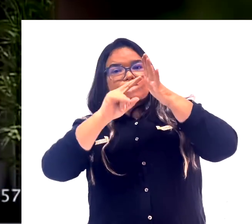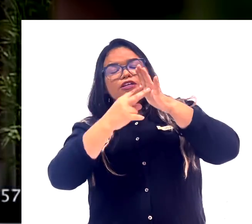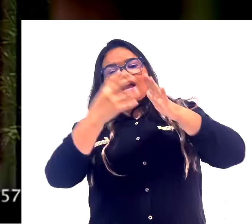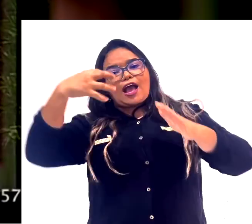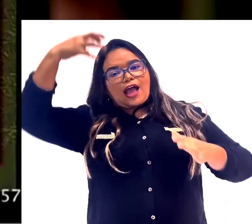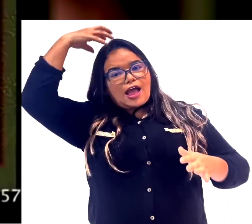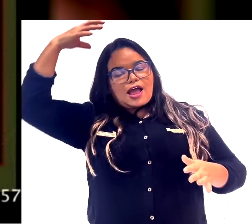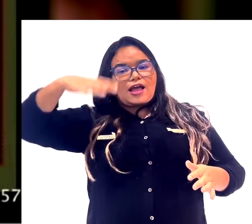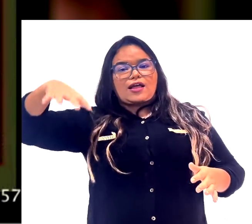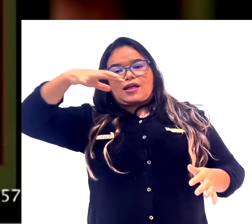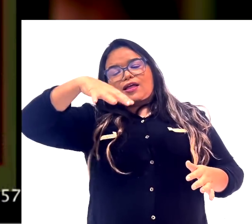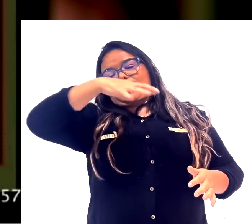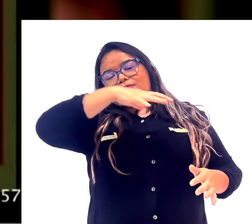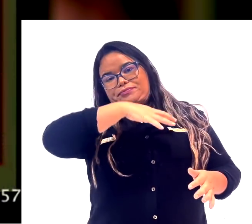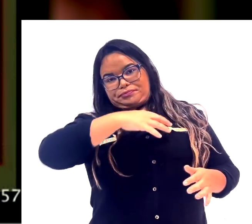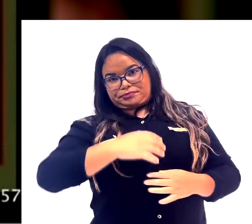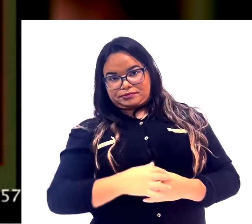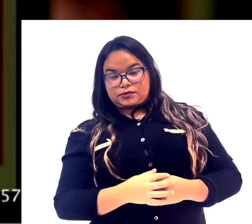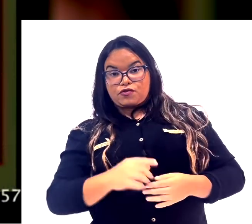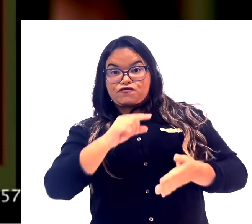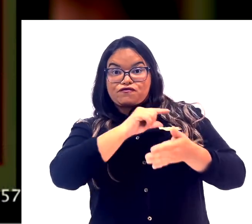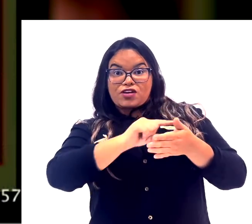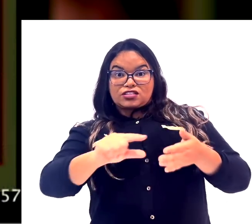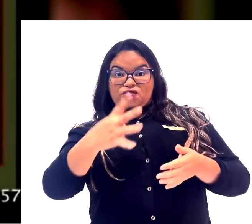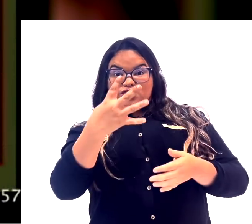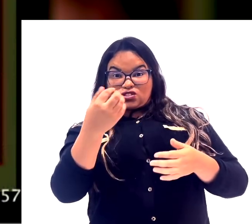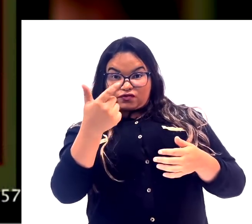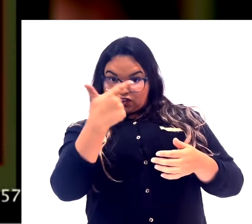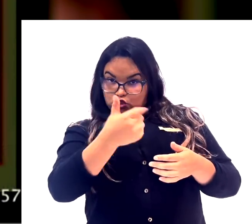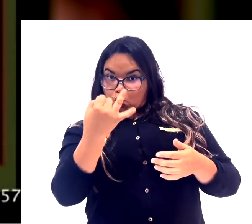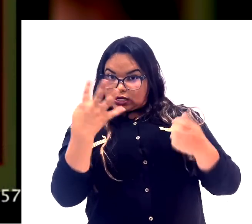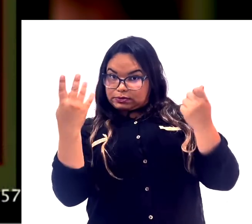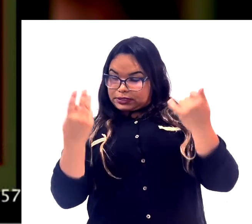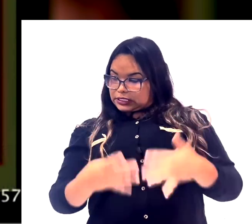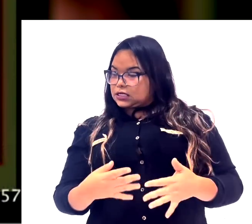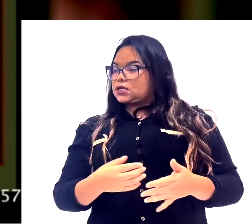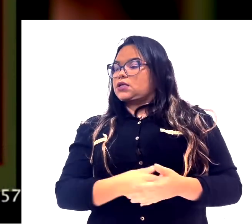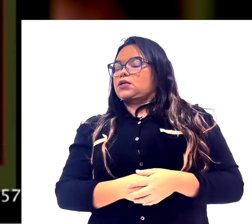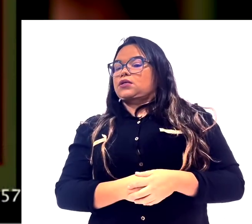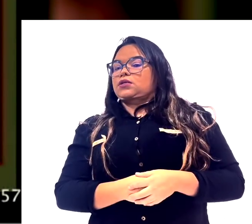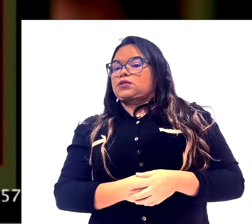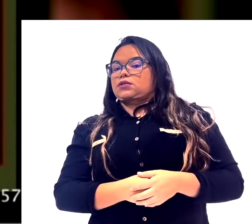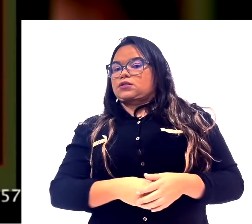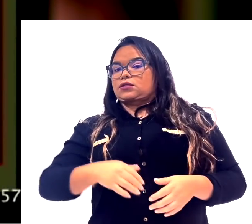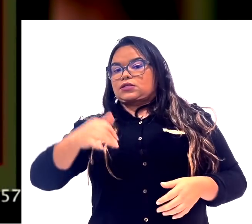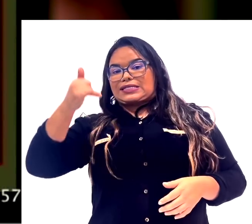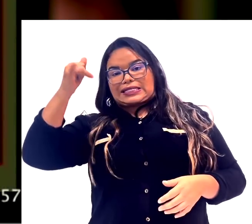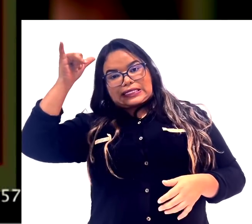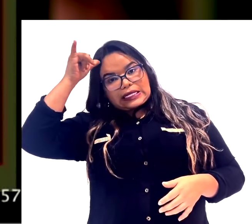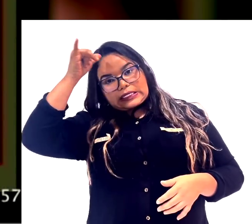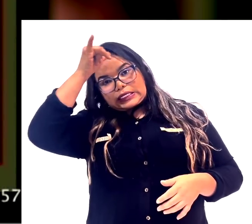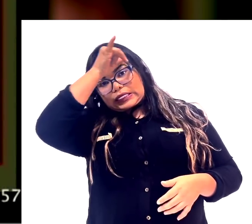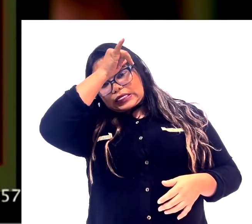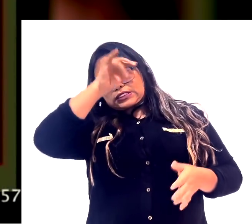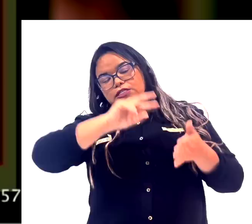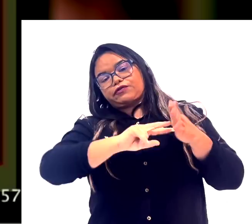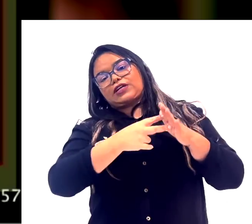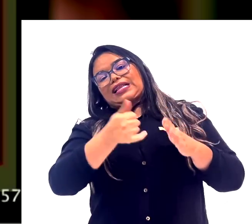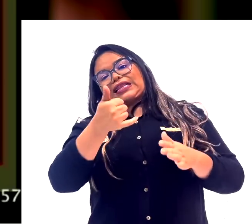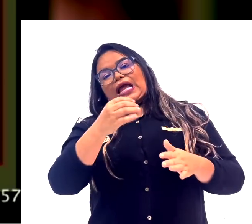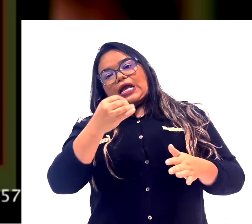24 diz, e quanto aos 10 chifres daquele mesmo reino, se levantarão 10 reis.